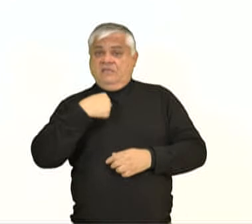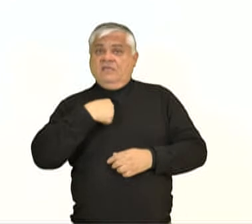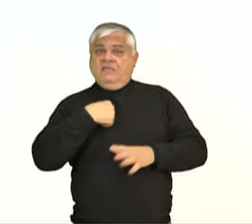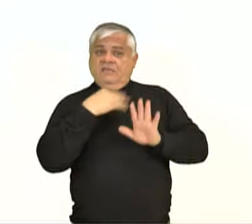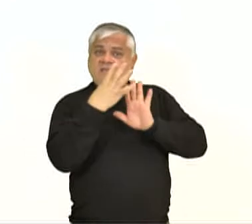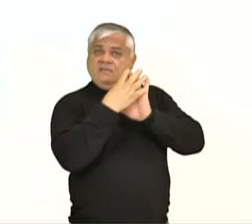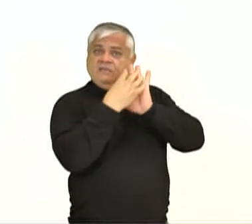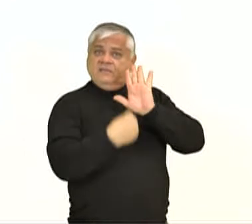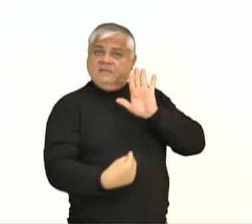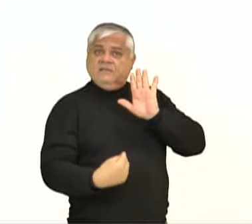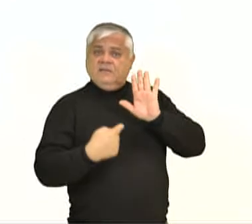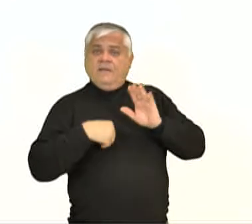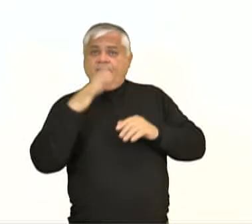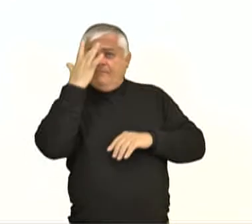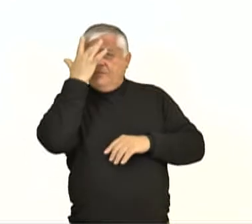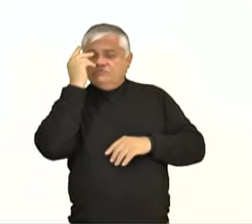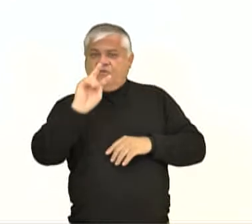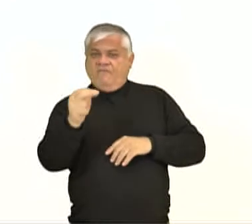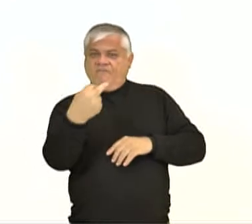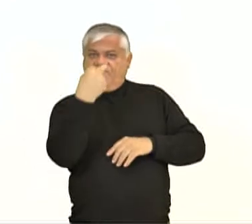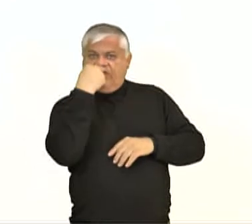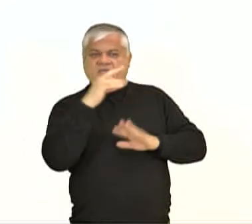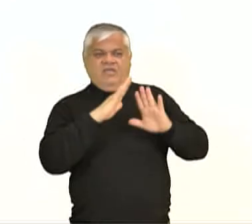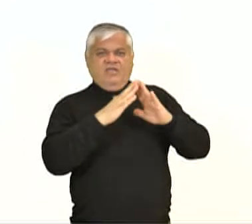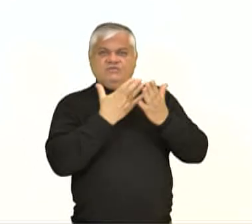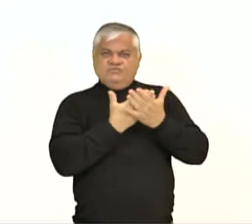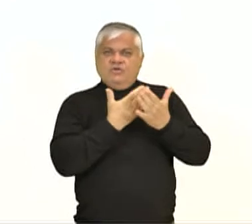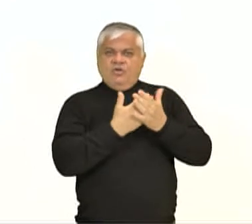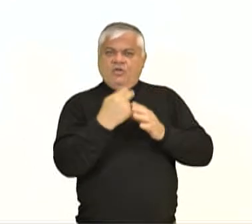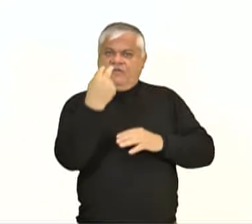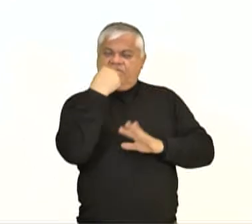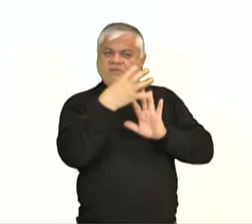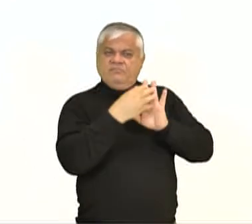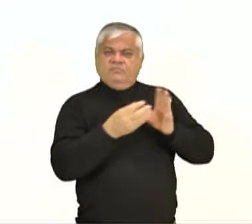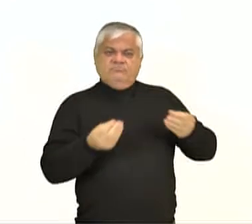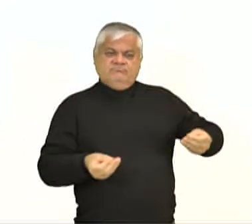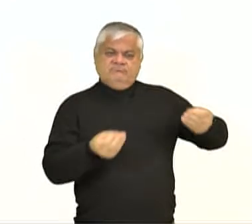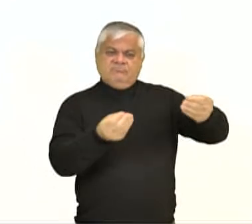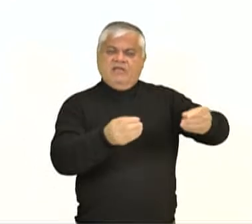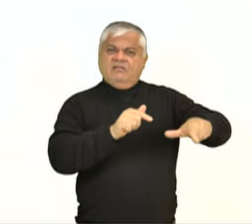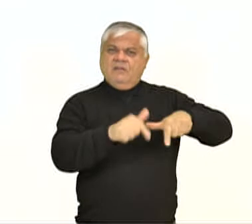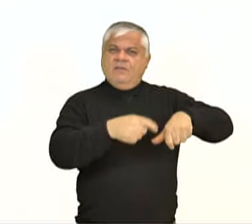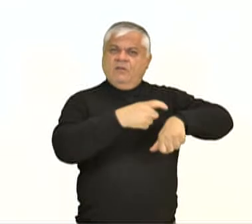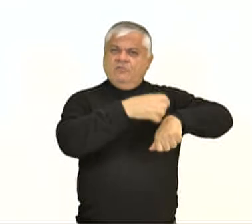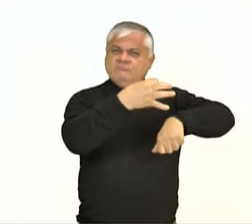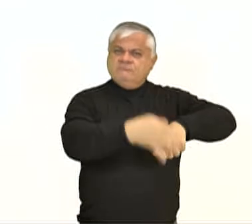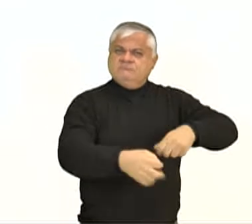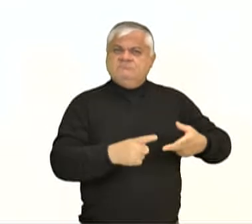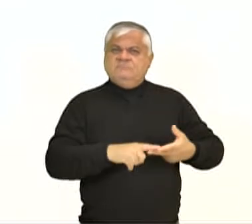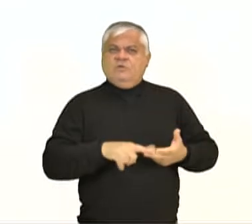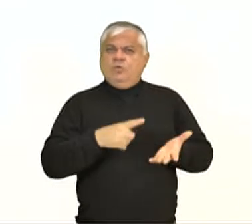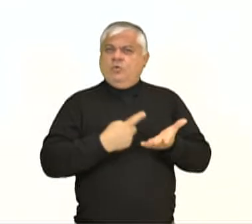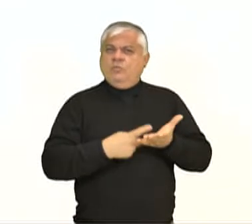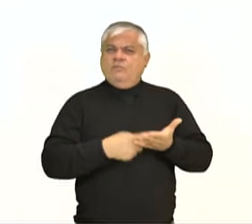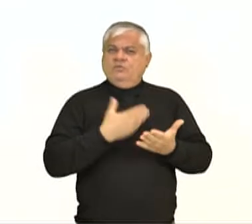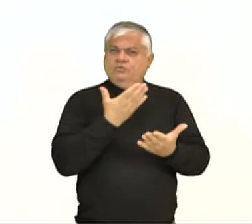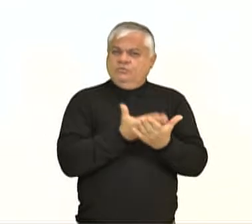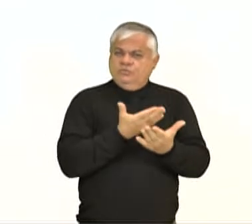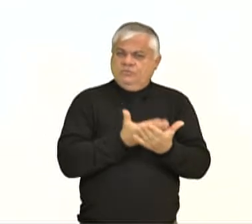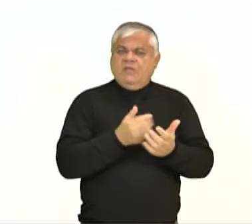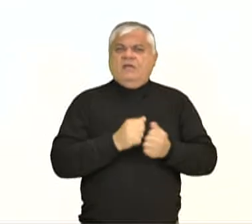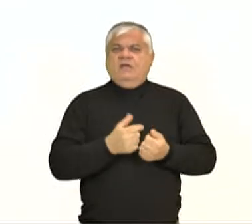é exemplo na sala de aula, de entrega, né, de compromisso com os seus estudos, né, de a gente ser cordial,